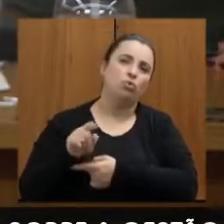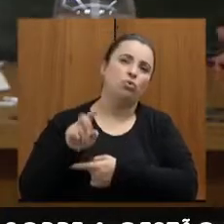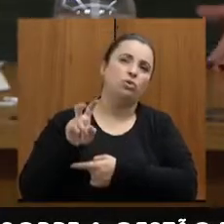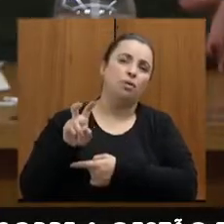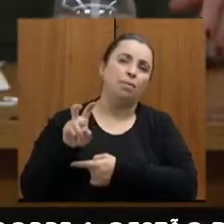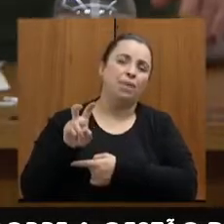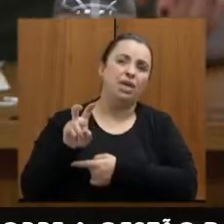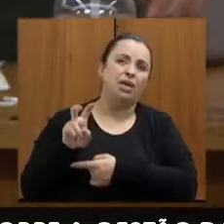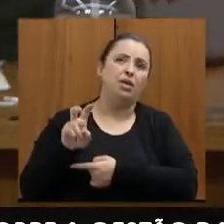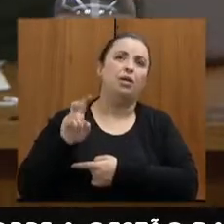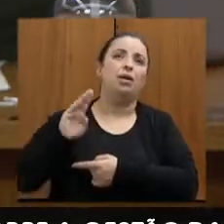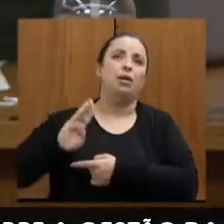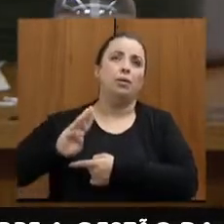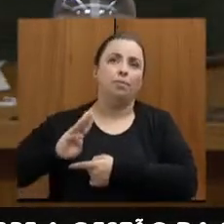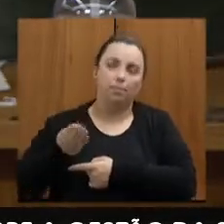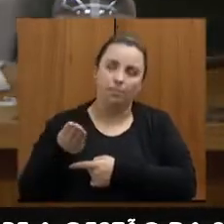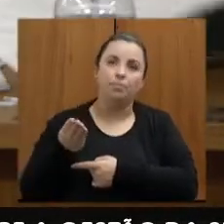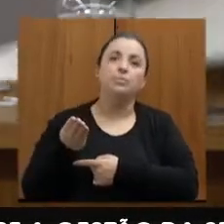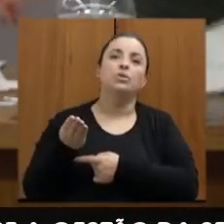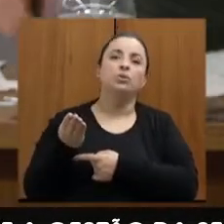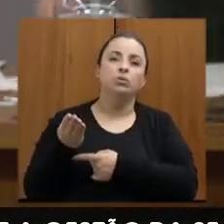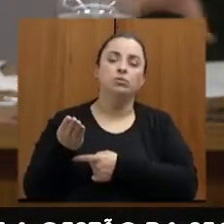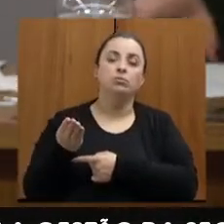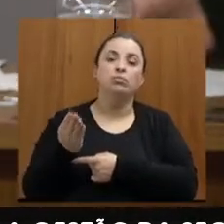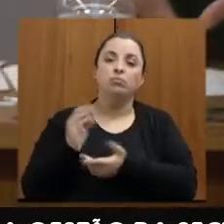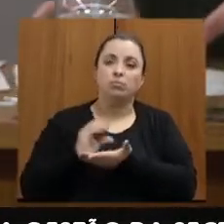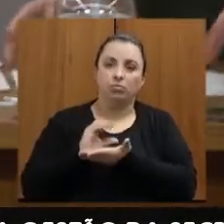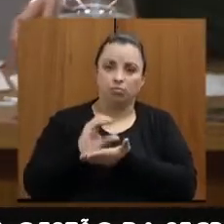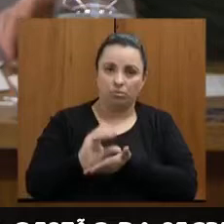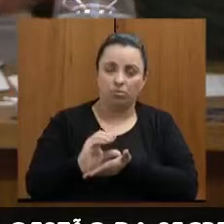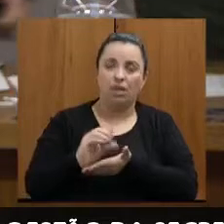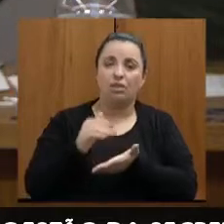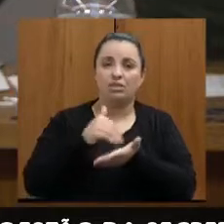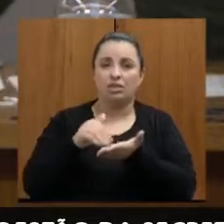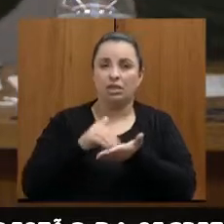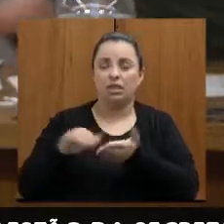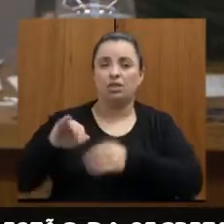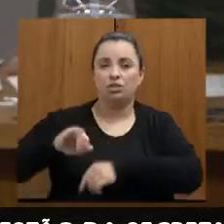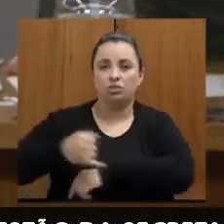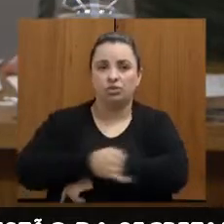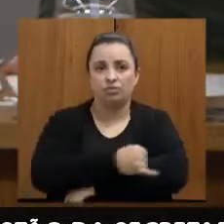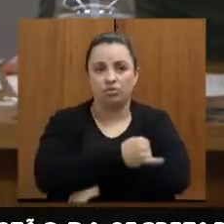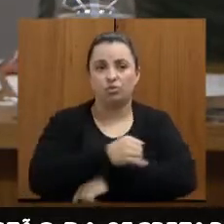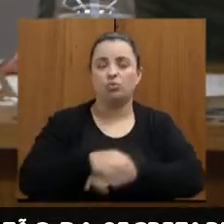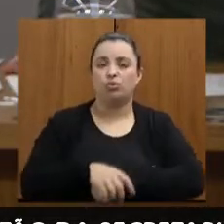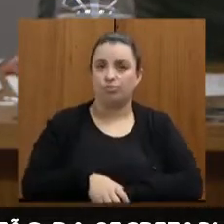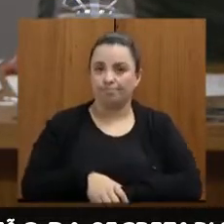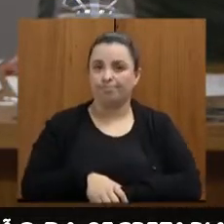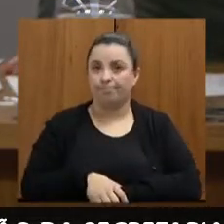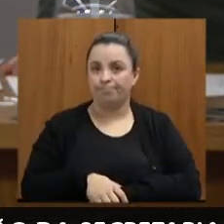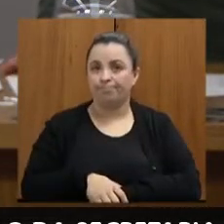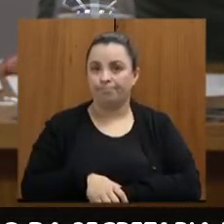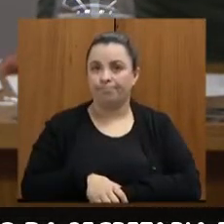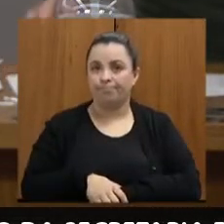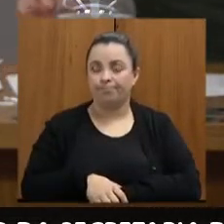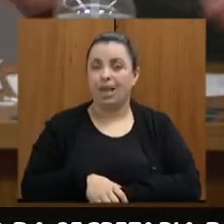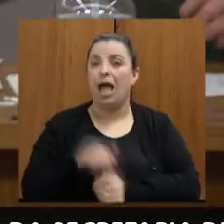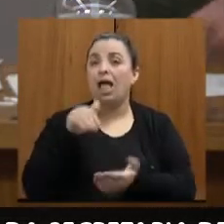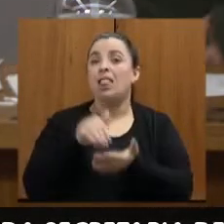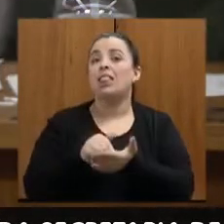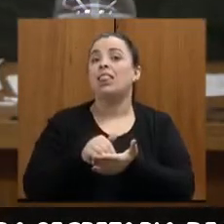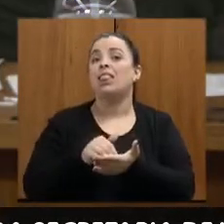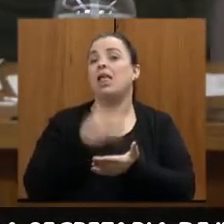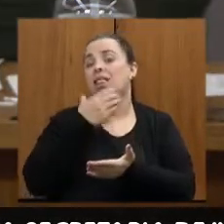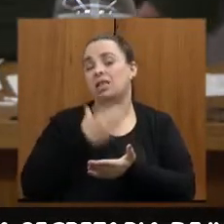Bee destinado a secretaria de infraestrutura até o final do ano todo esse valor vai ter sido contratado